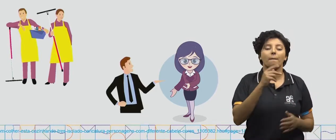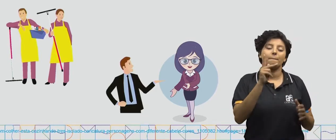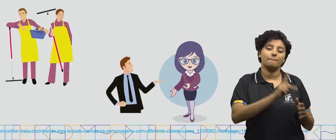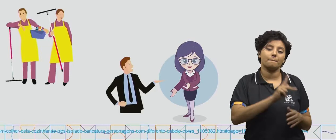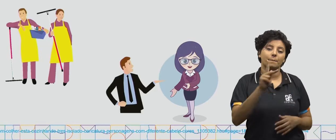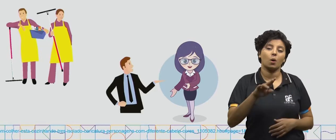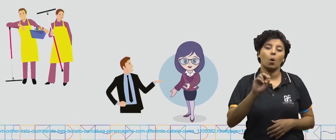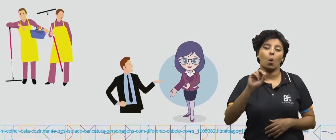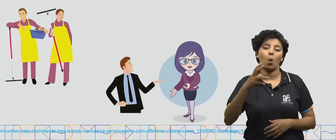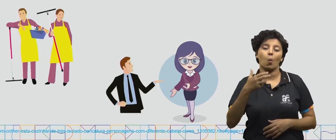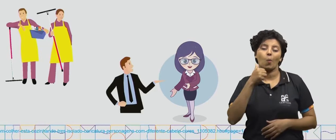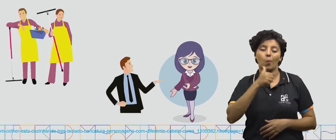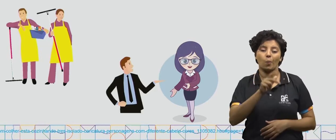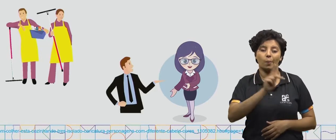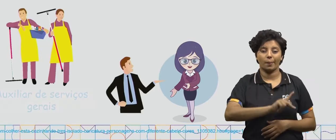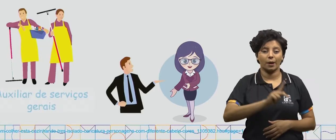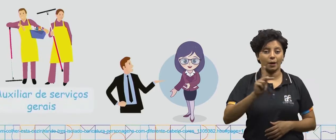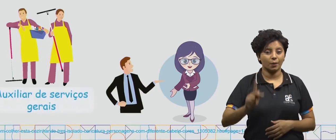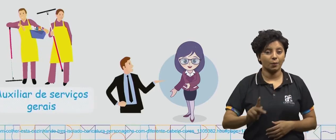pedagogo ou pedagoga,